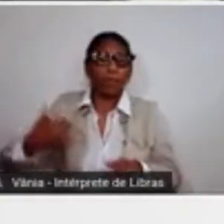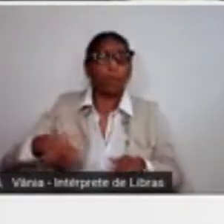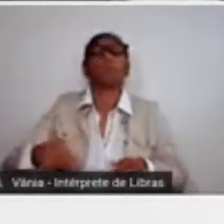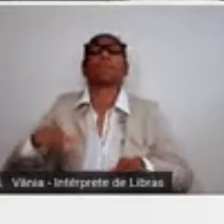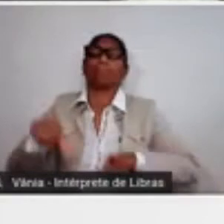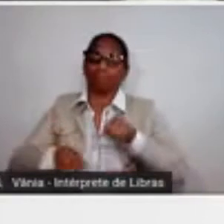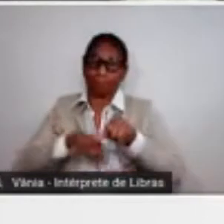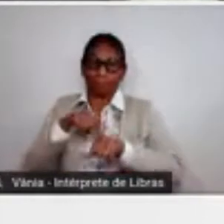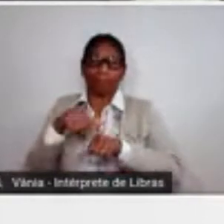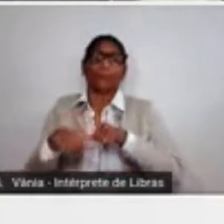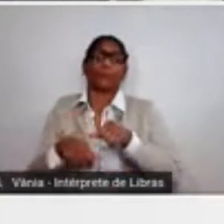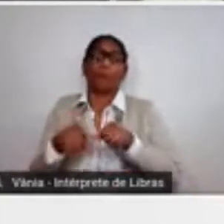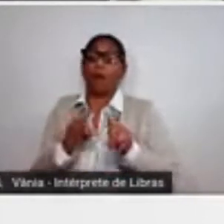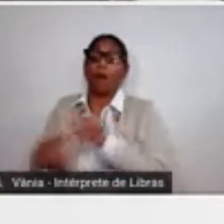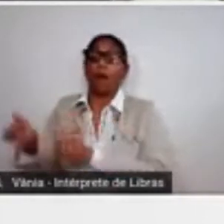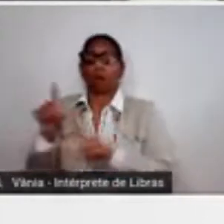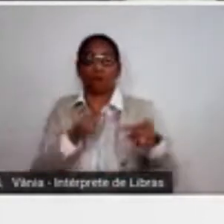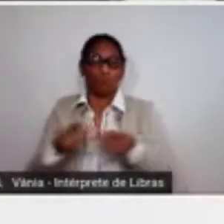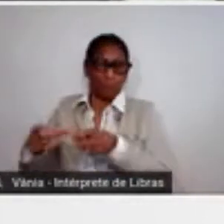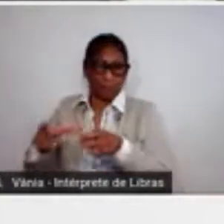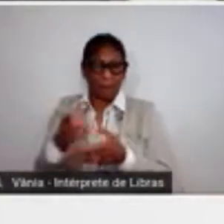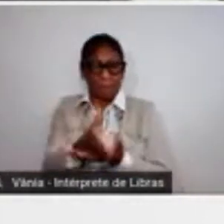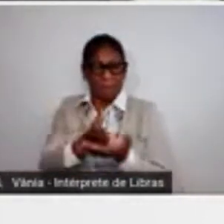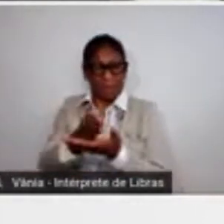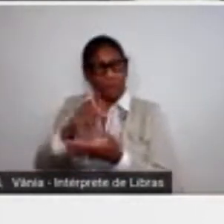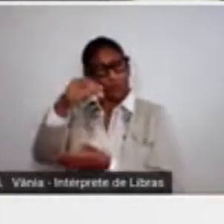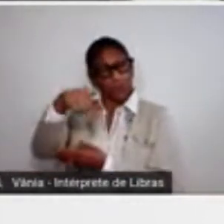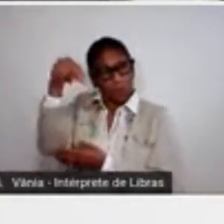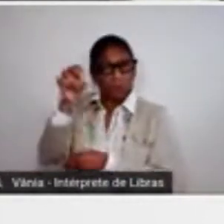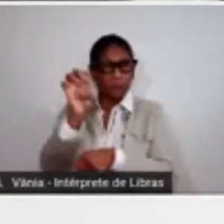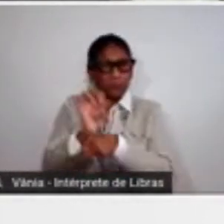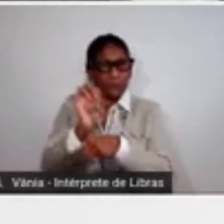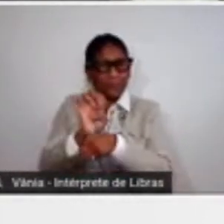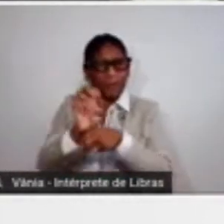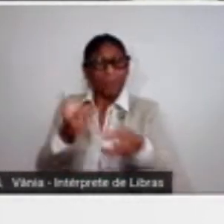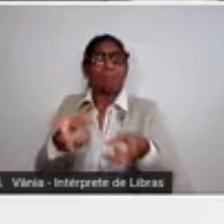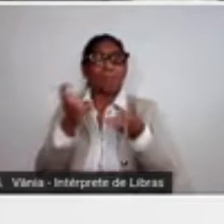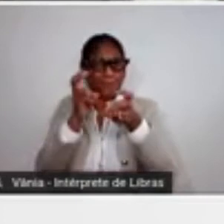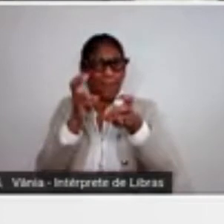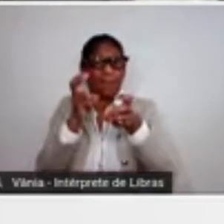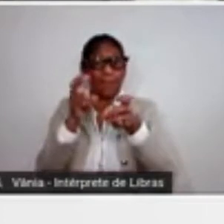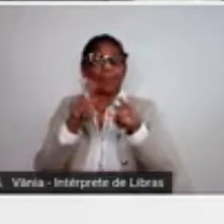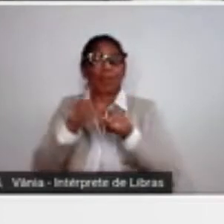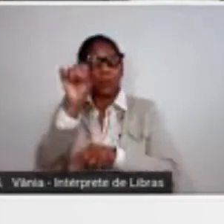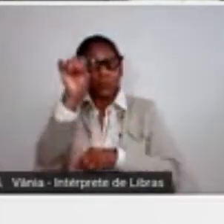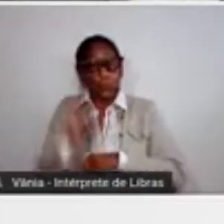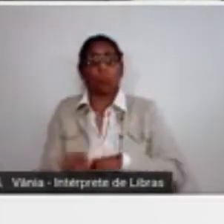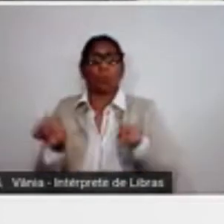e algumas áreas da metade norte do estado. Agora a gente vê um pouco mais na região sul